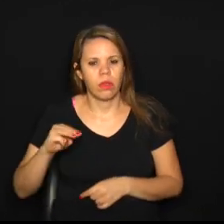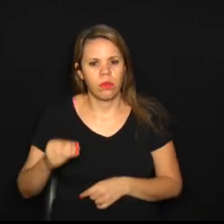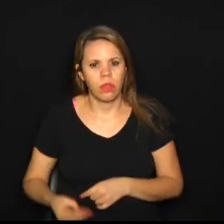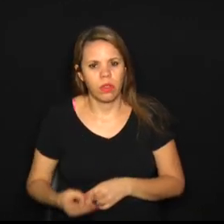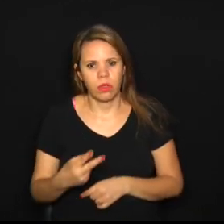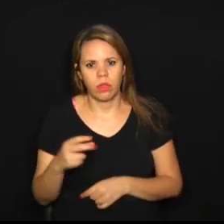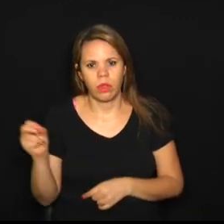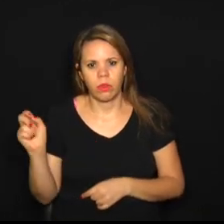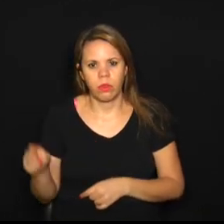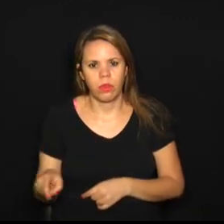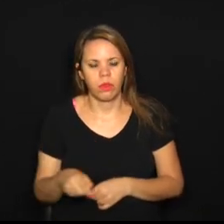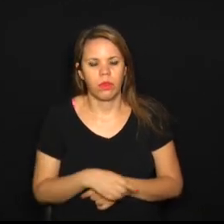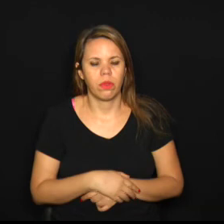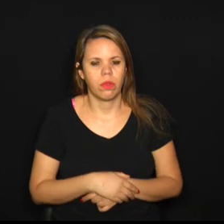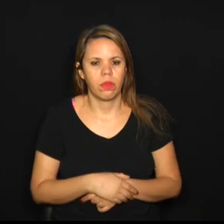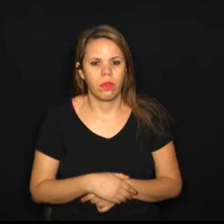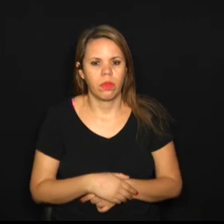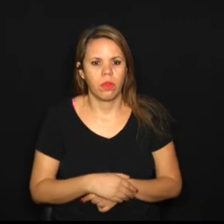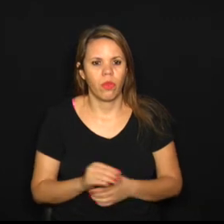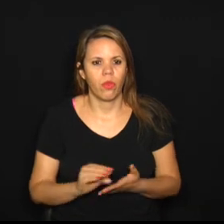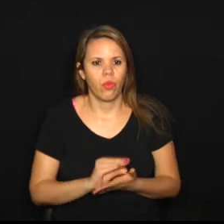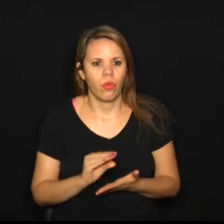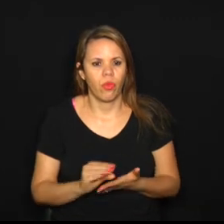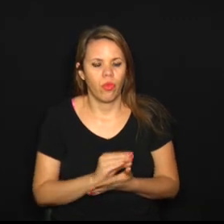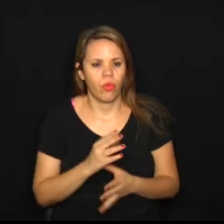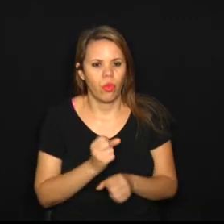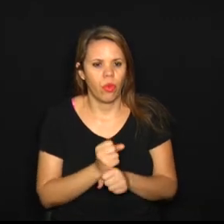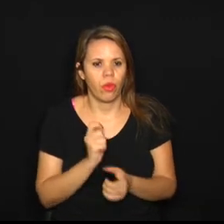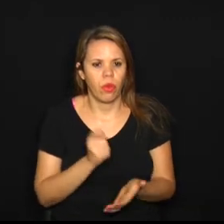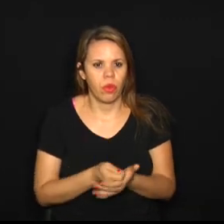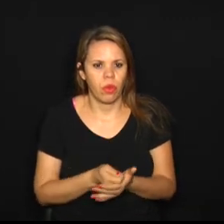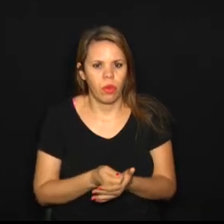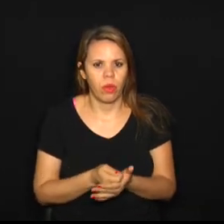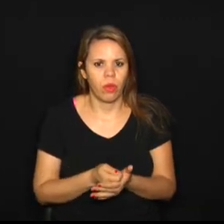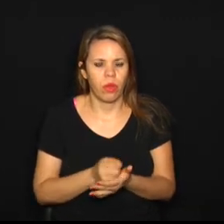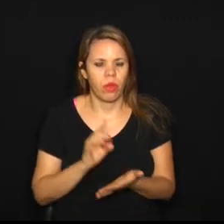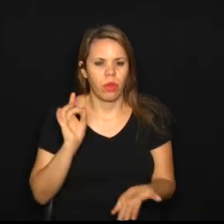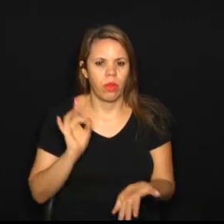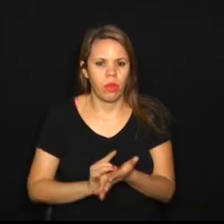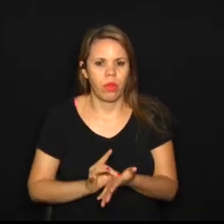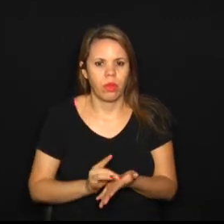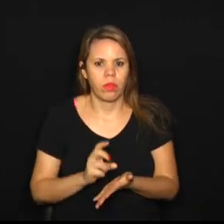233.200.000. As receitas fiscais líquidas realizadas foram de